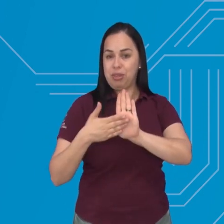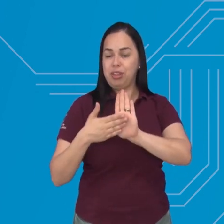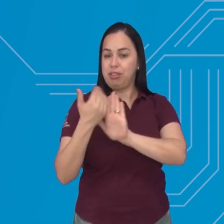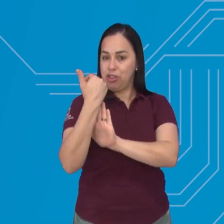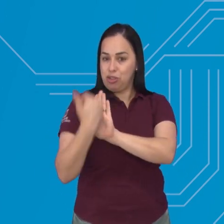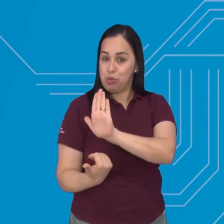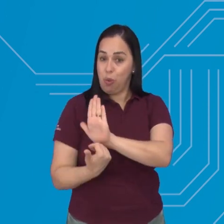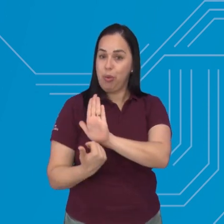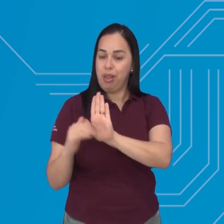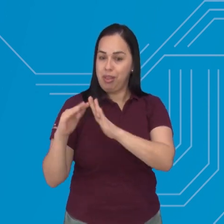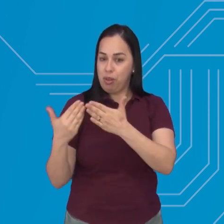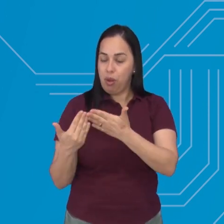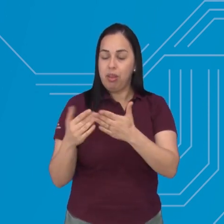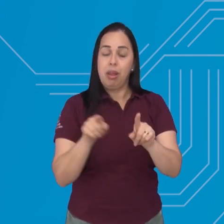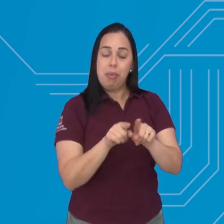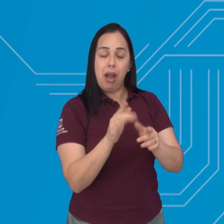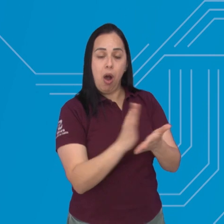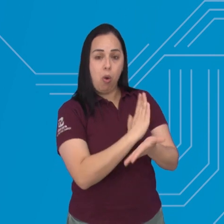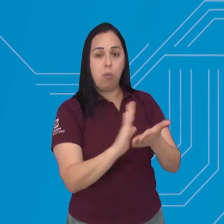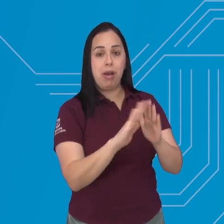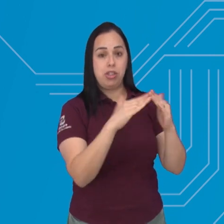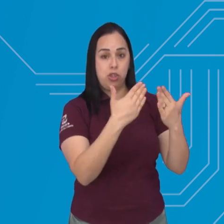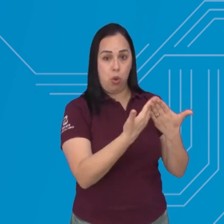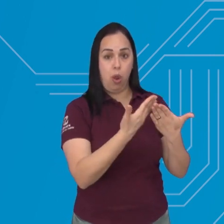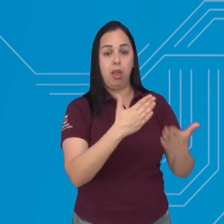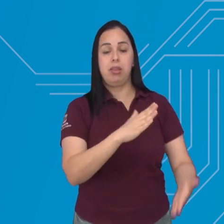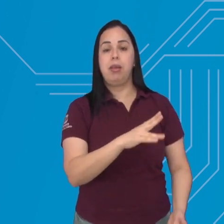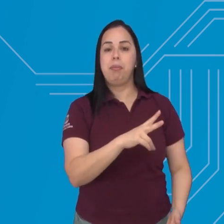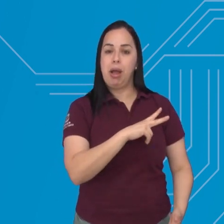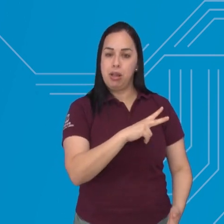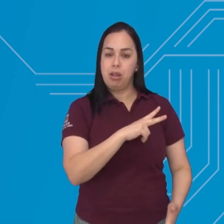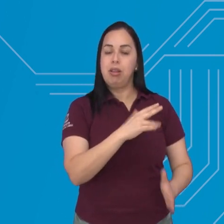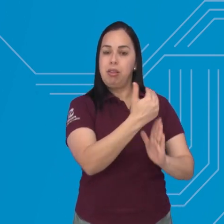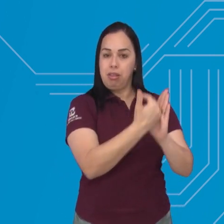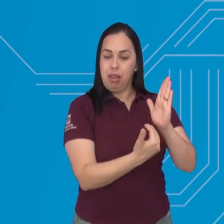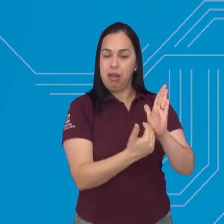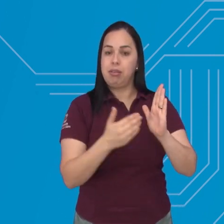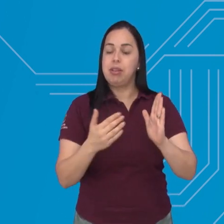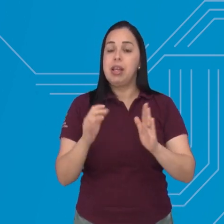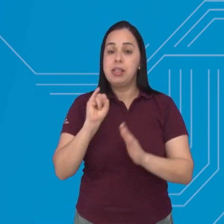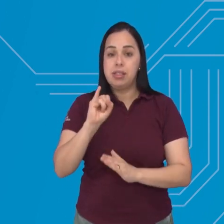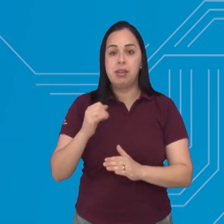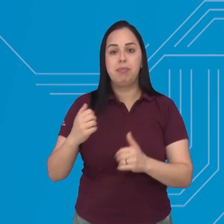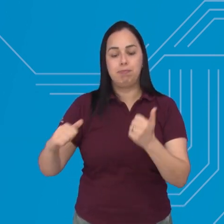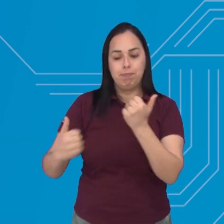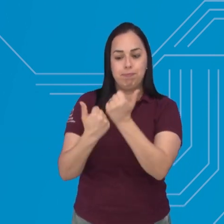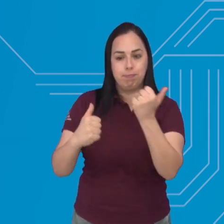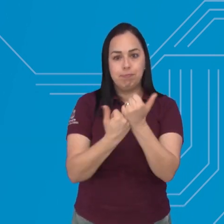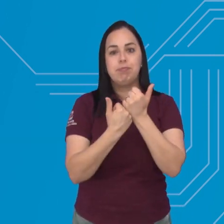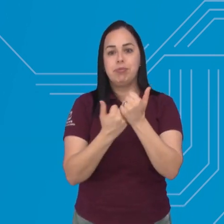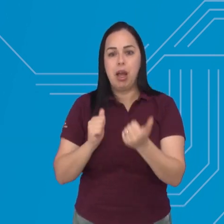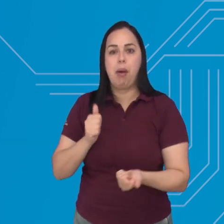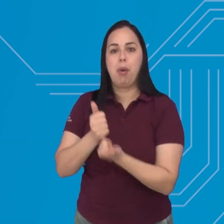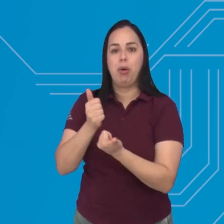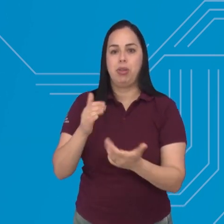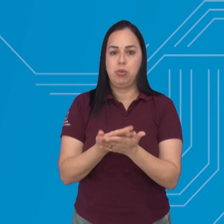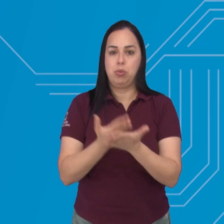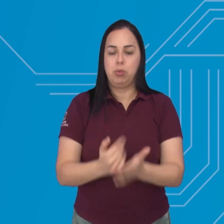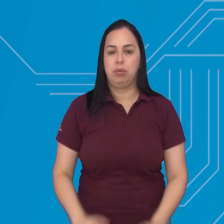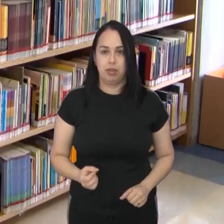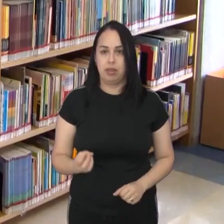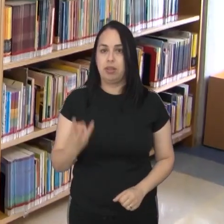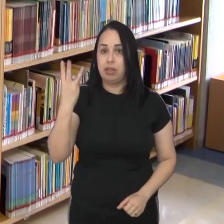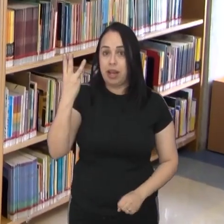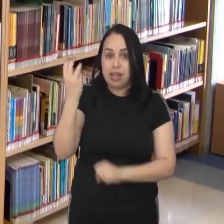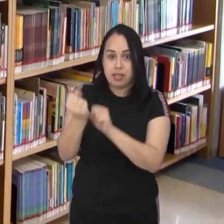muitos colégios também possuem projetos semelhantes. Para quem conta com esse apoio, ele é um diferencial para se destacar nos